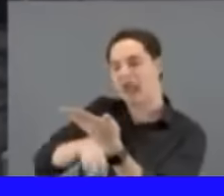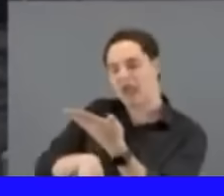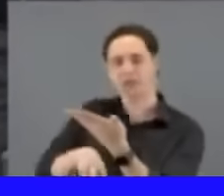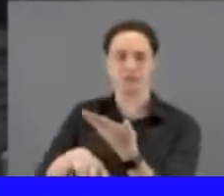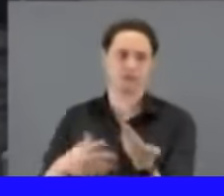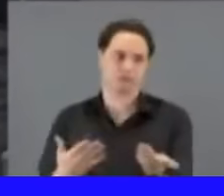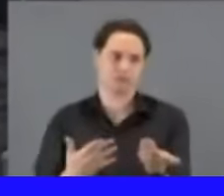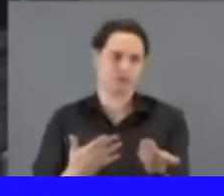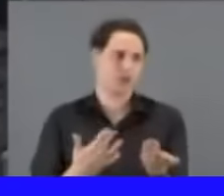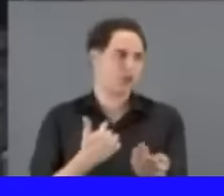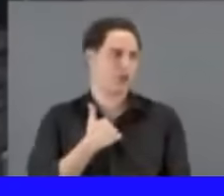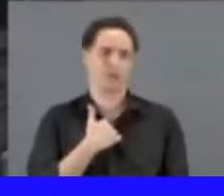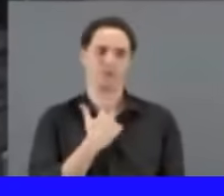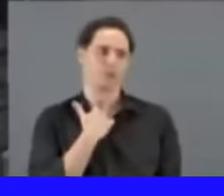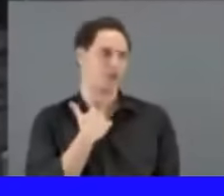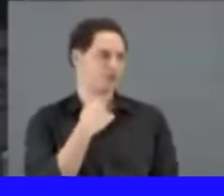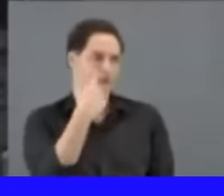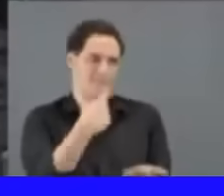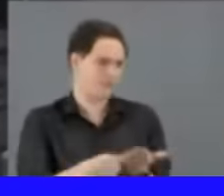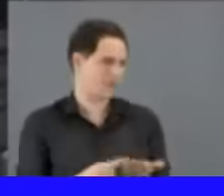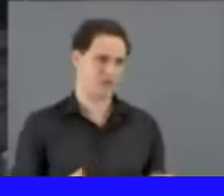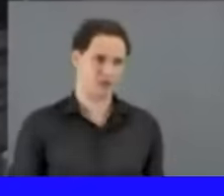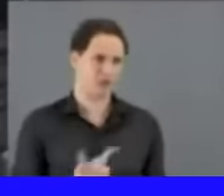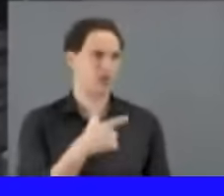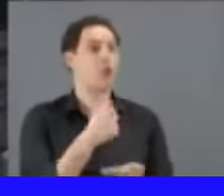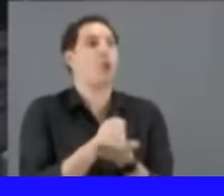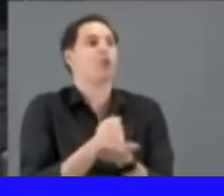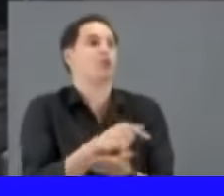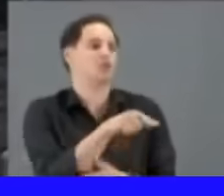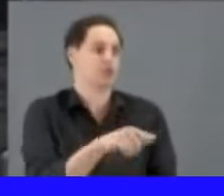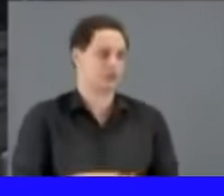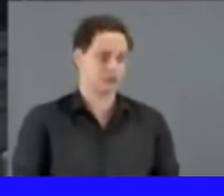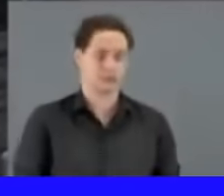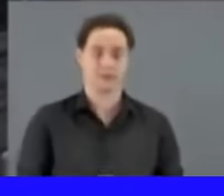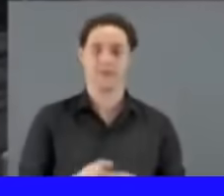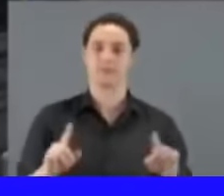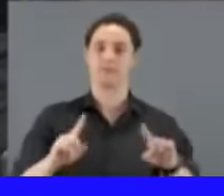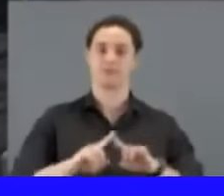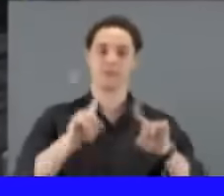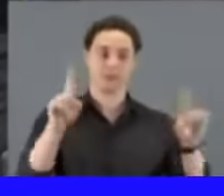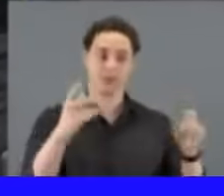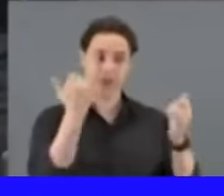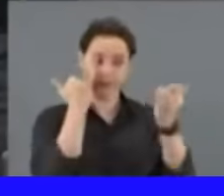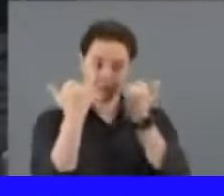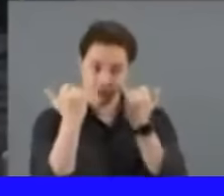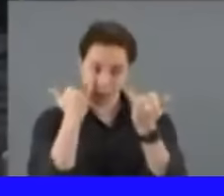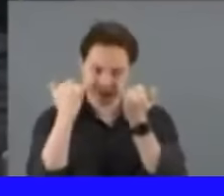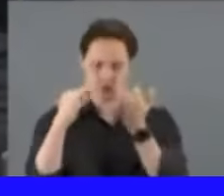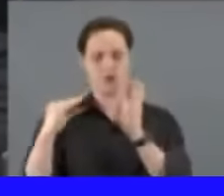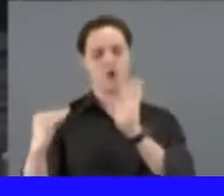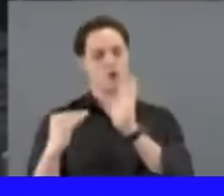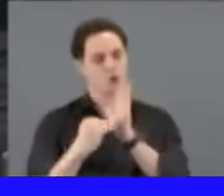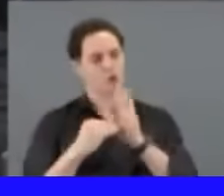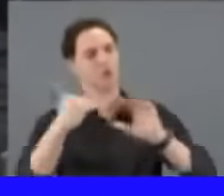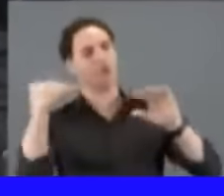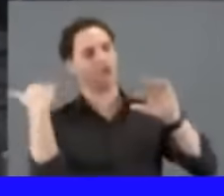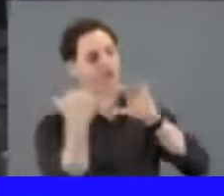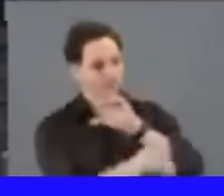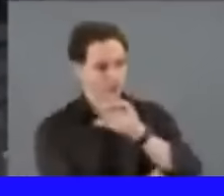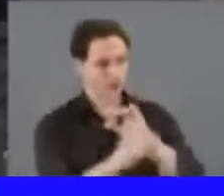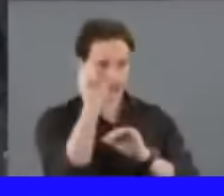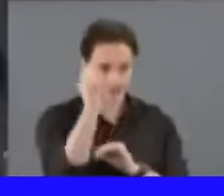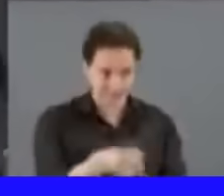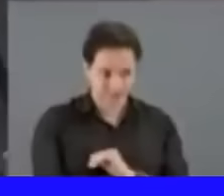não dessa informação. Nós não temos o controle dessa cadeia. Agora, a informação foi colocada, entre outros, elas